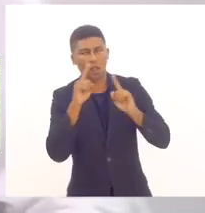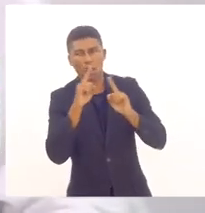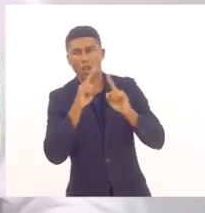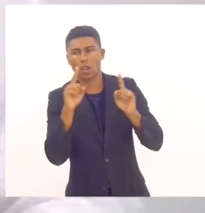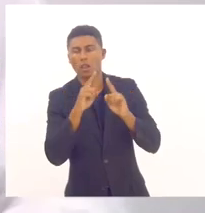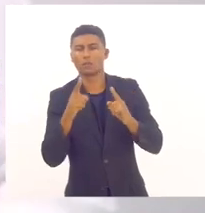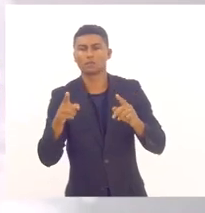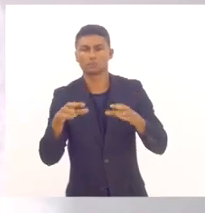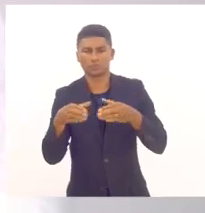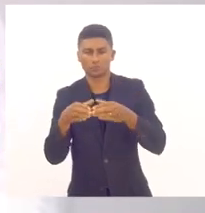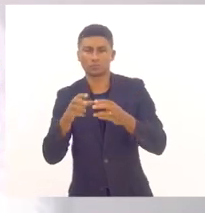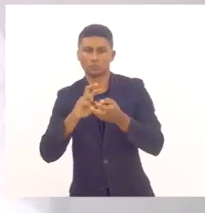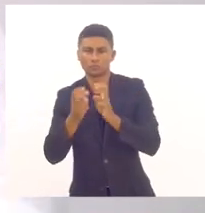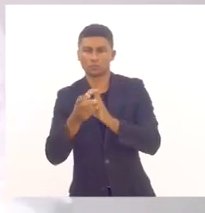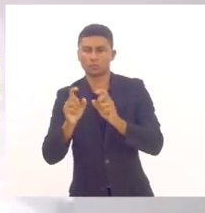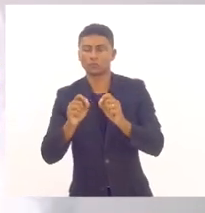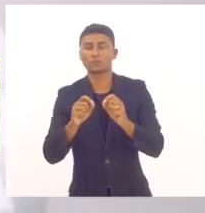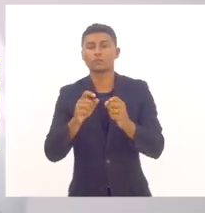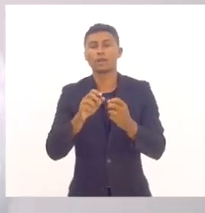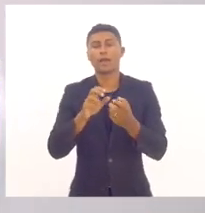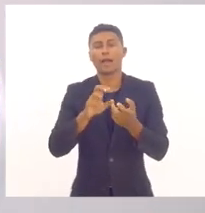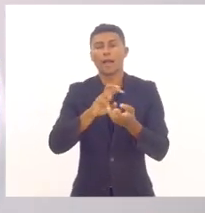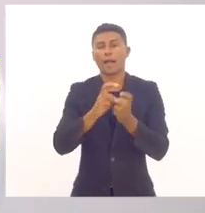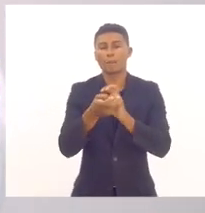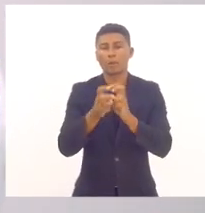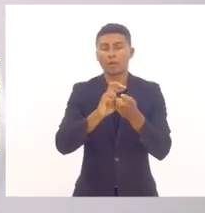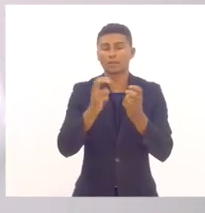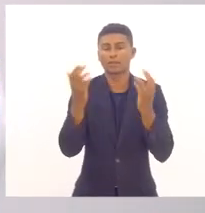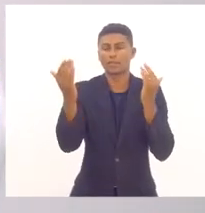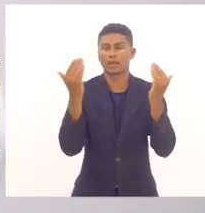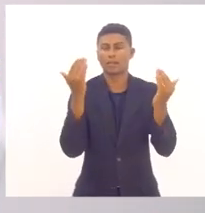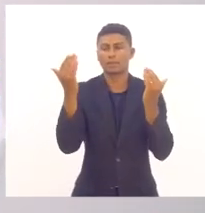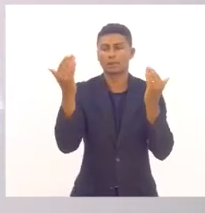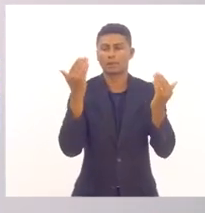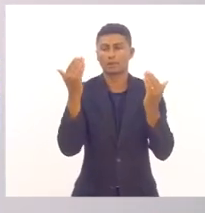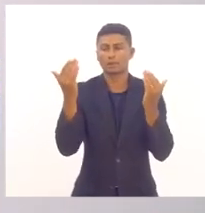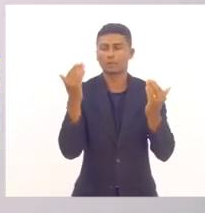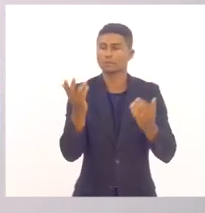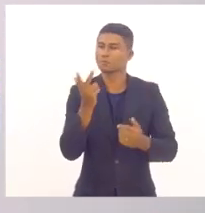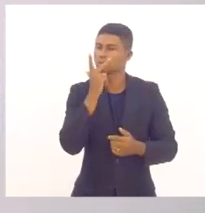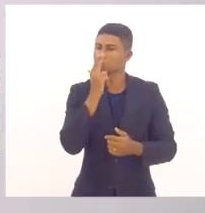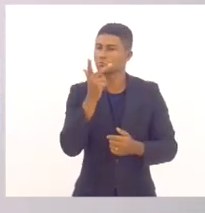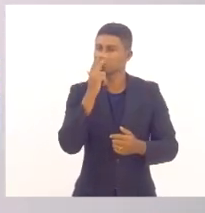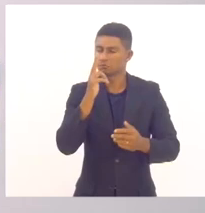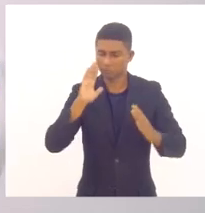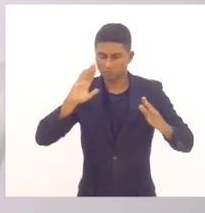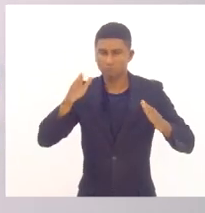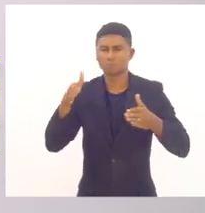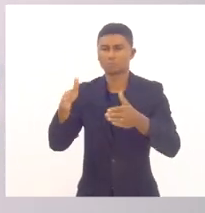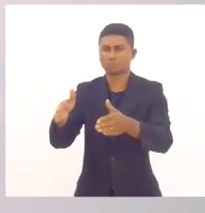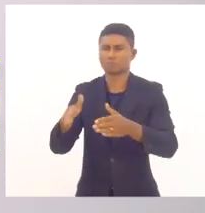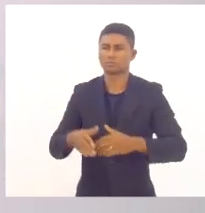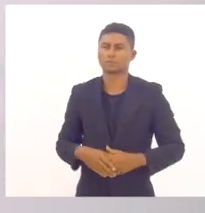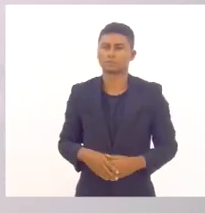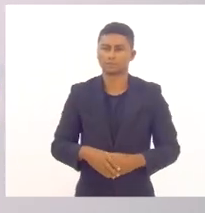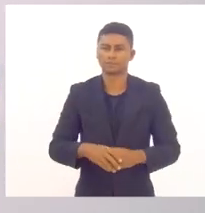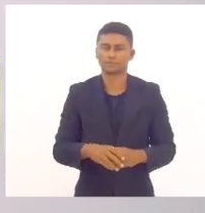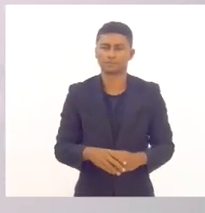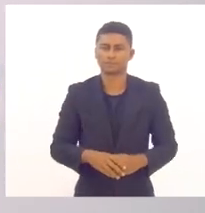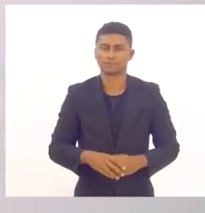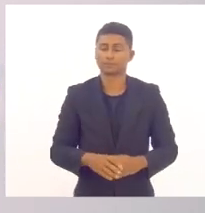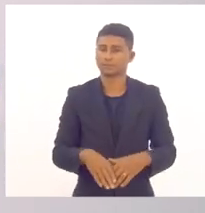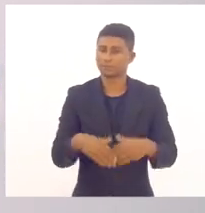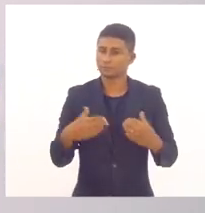capoeira, que é essa capoterapia, que, como foi dita, tudo leva a crer que está muito direcionada e, portanto...